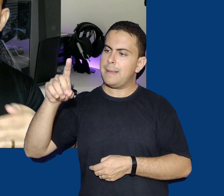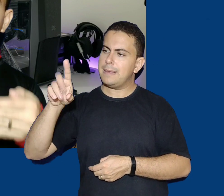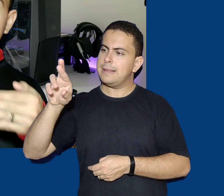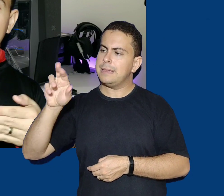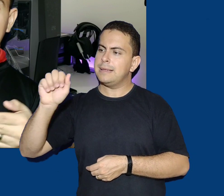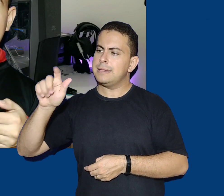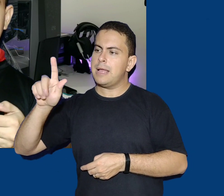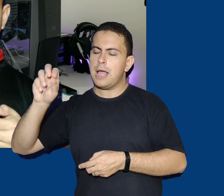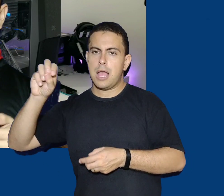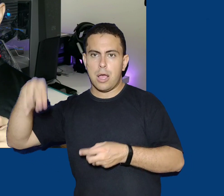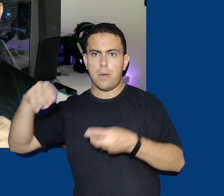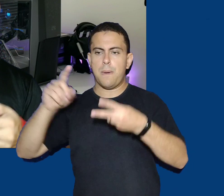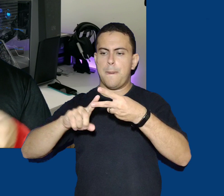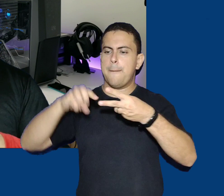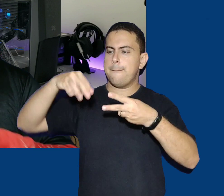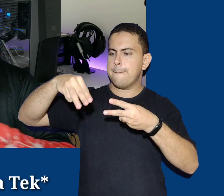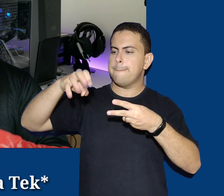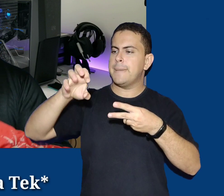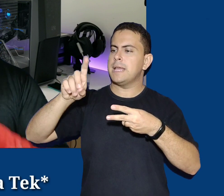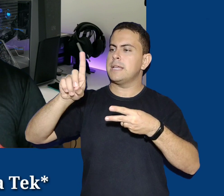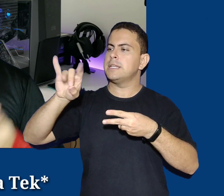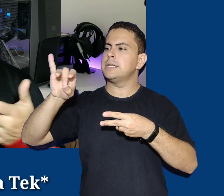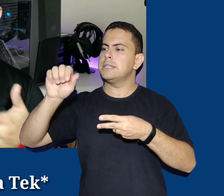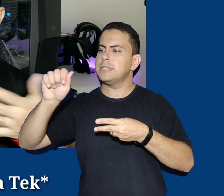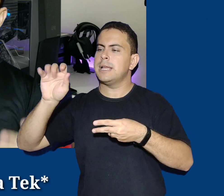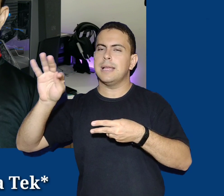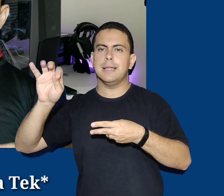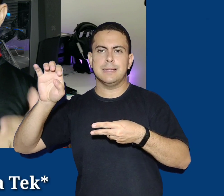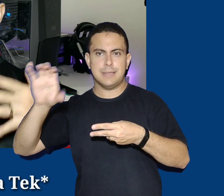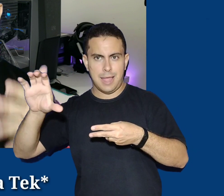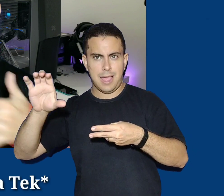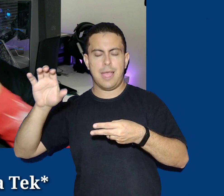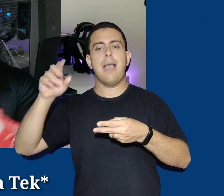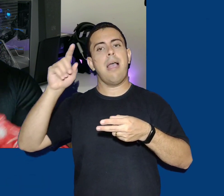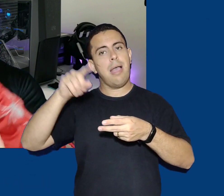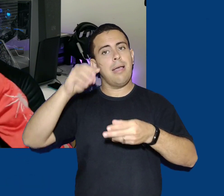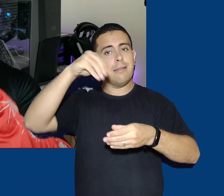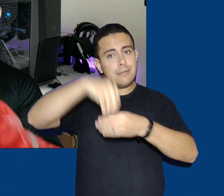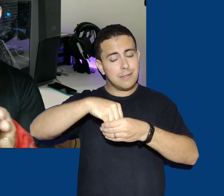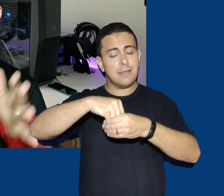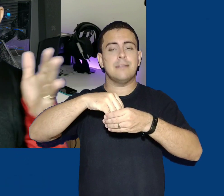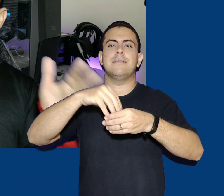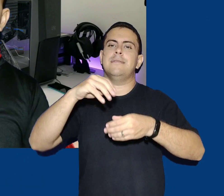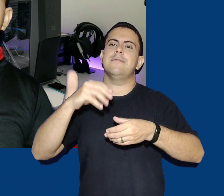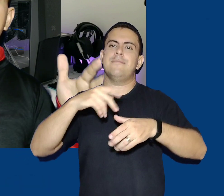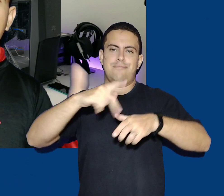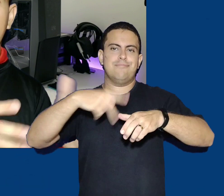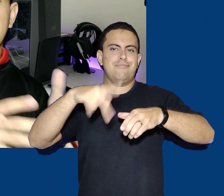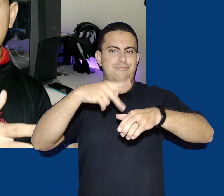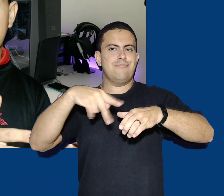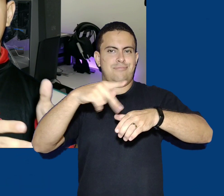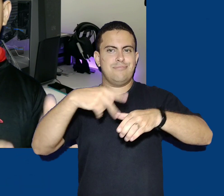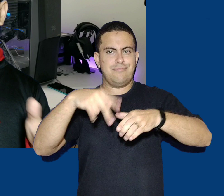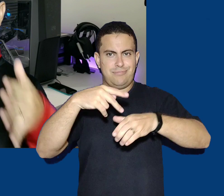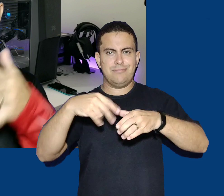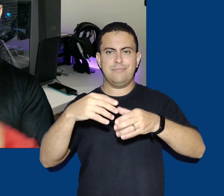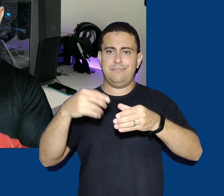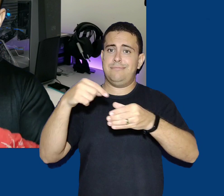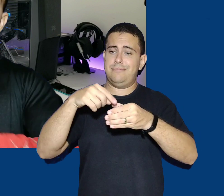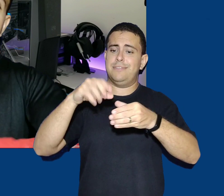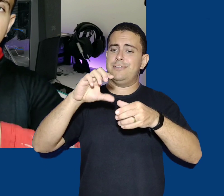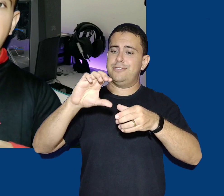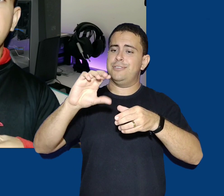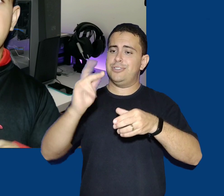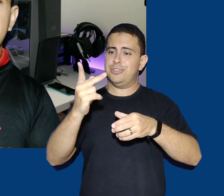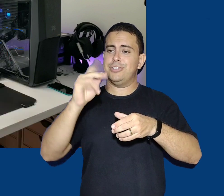gente está falando do chipset, que dentro dele tem o processador. Por isso que muitos só falam que é o processador em si. Por